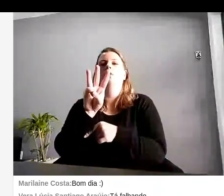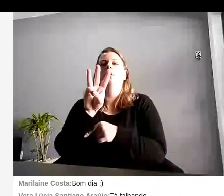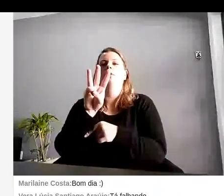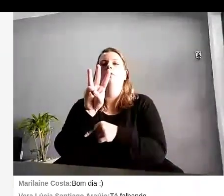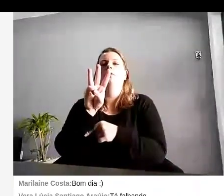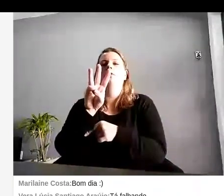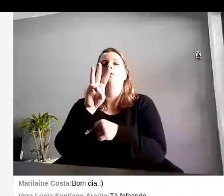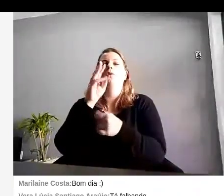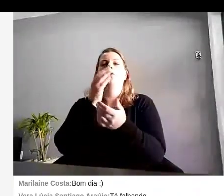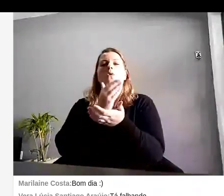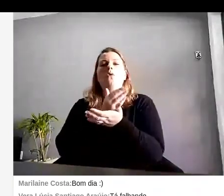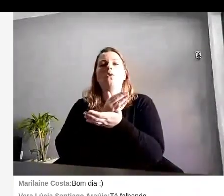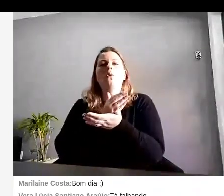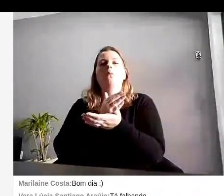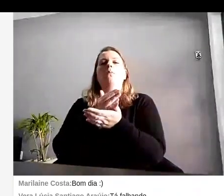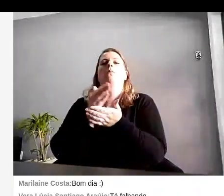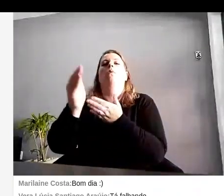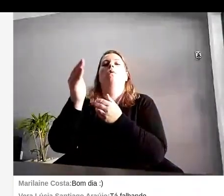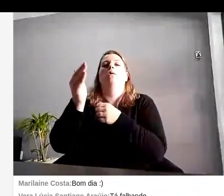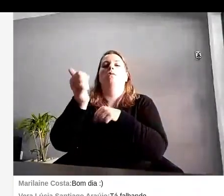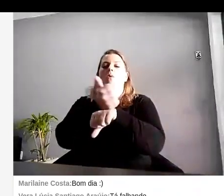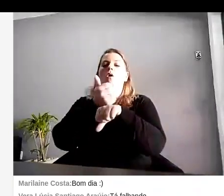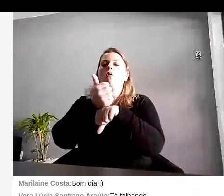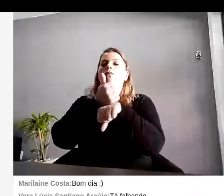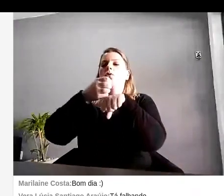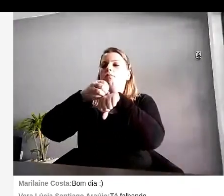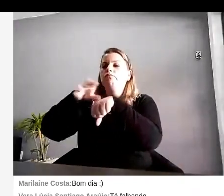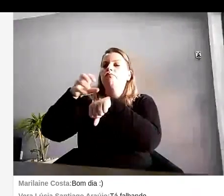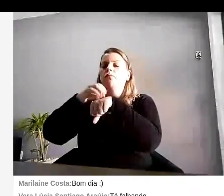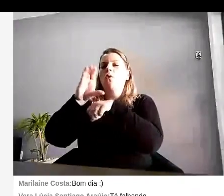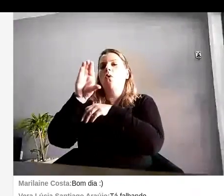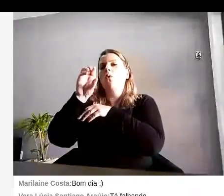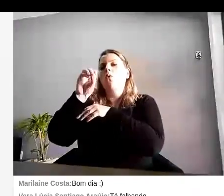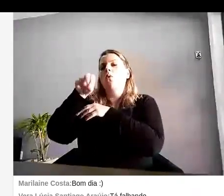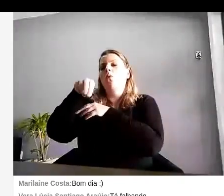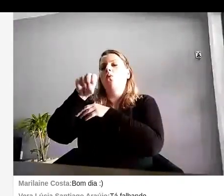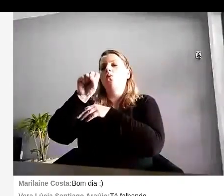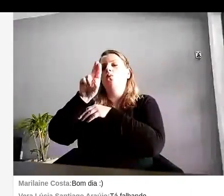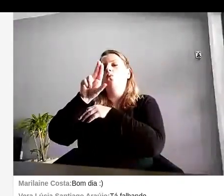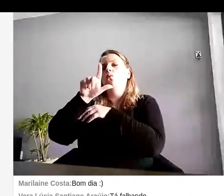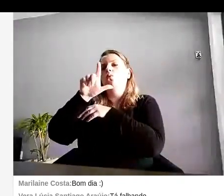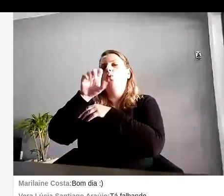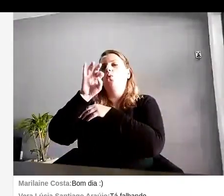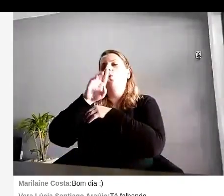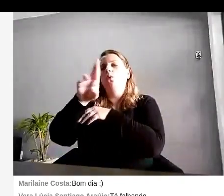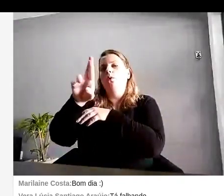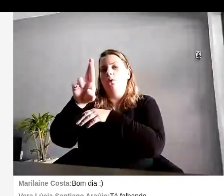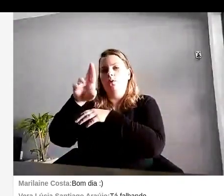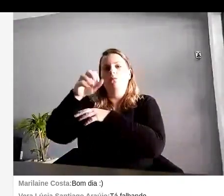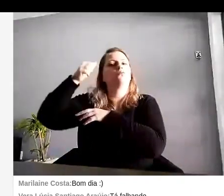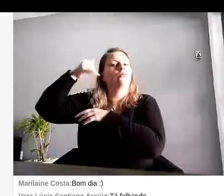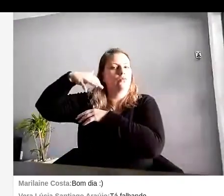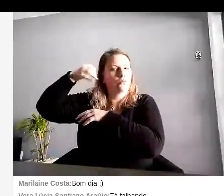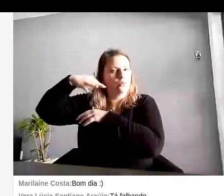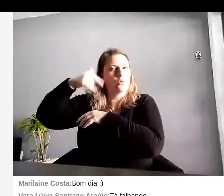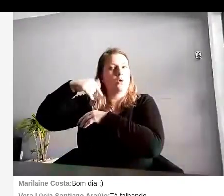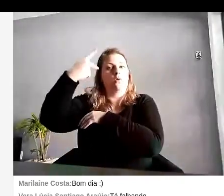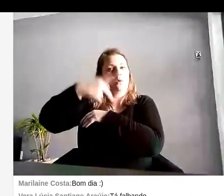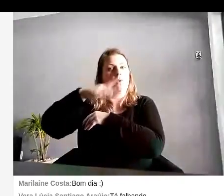o primeiro consultor, os primeiros consultores em audiodescrição no Brasil. Lembrando que